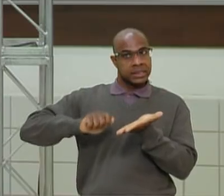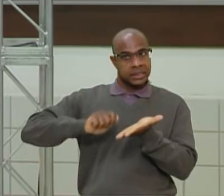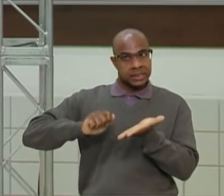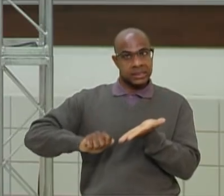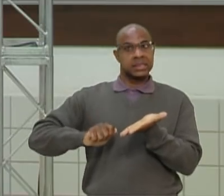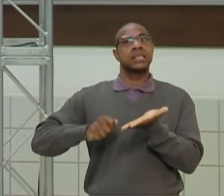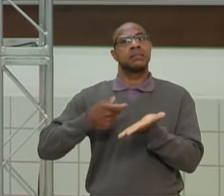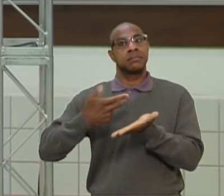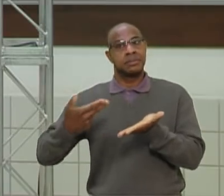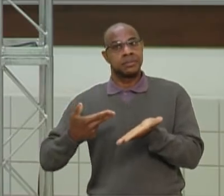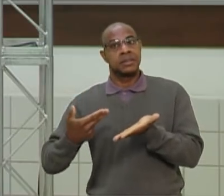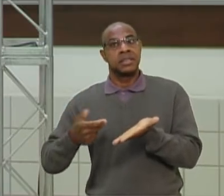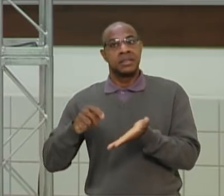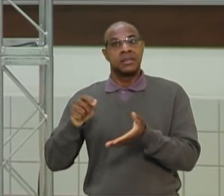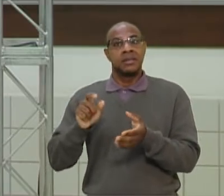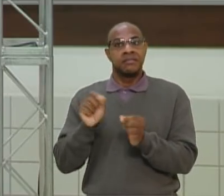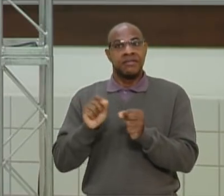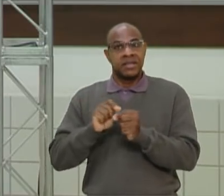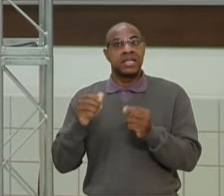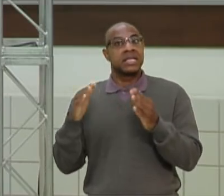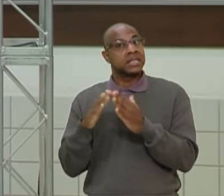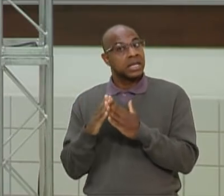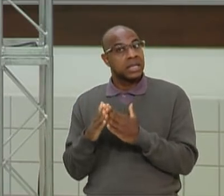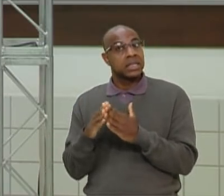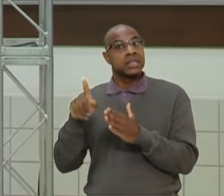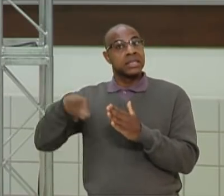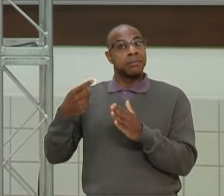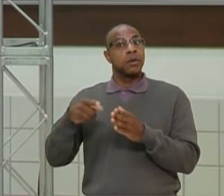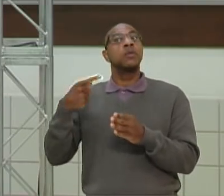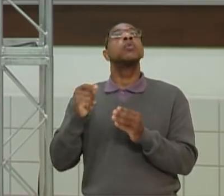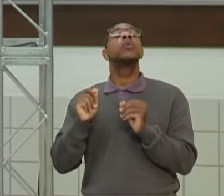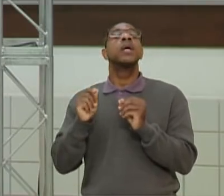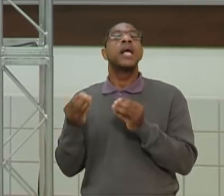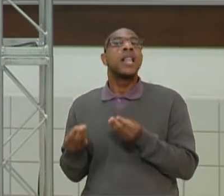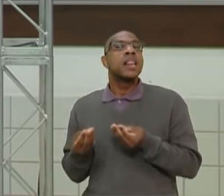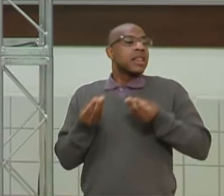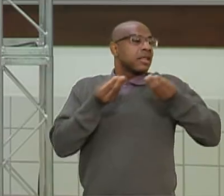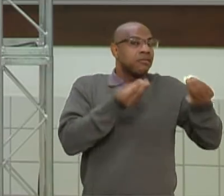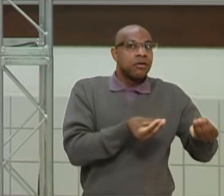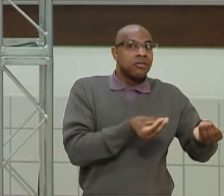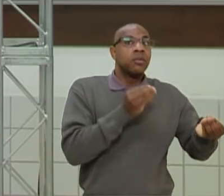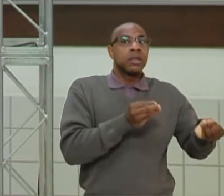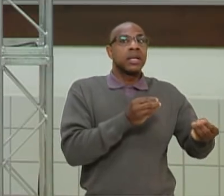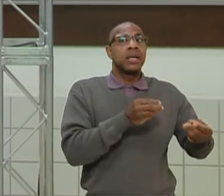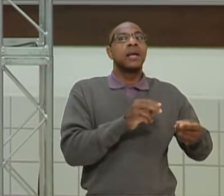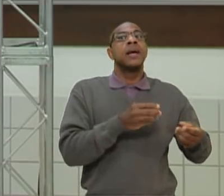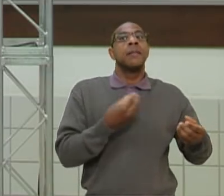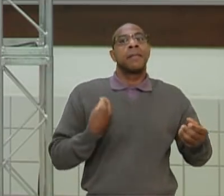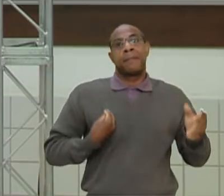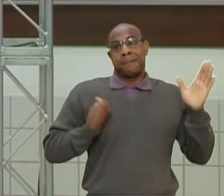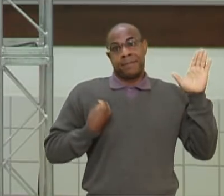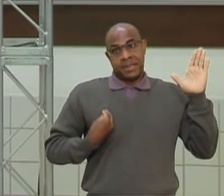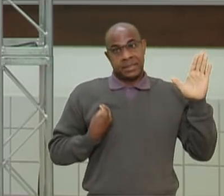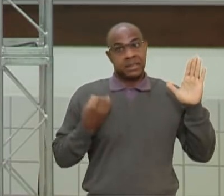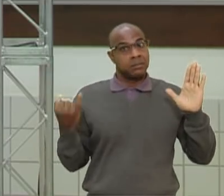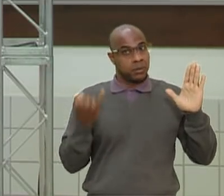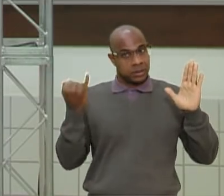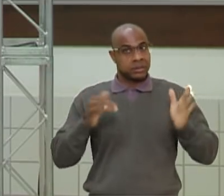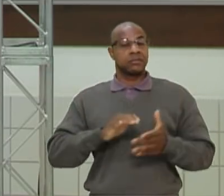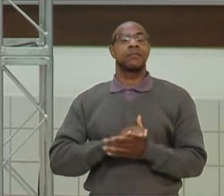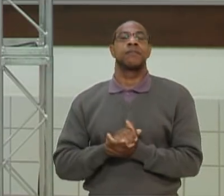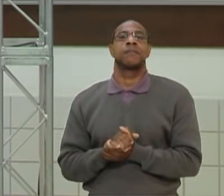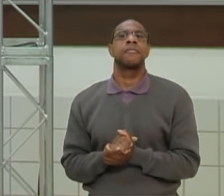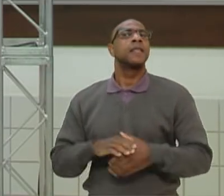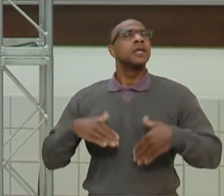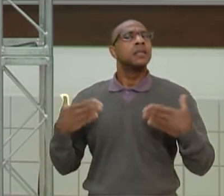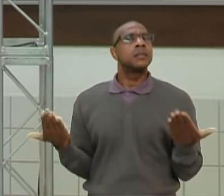para eles, e vocês vão resolver em casa e depois devolver para validar a presença. Não esqueçam disso, tá bom, gente? Então, o que